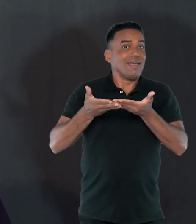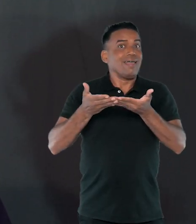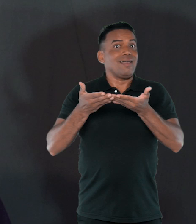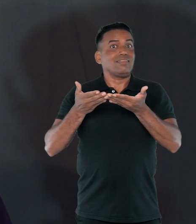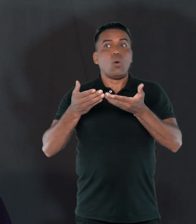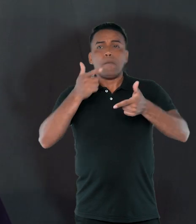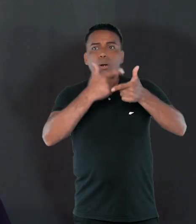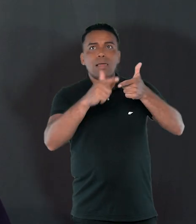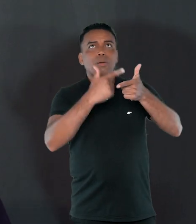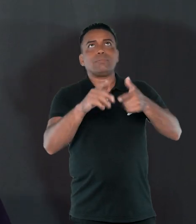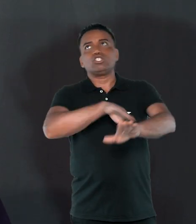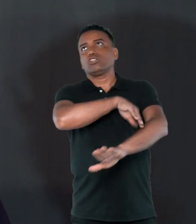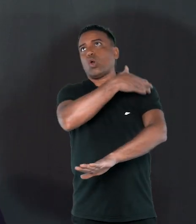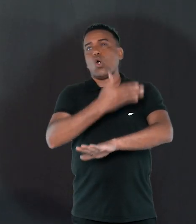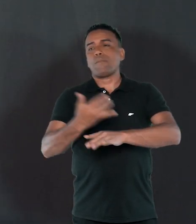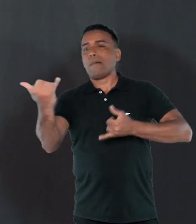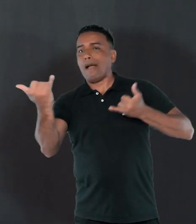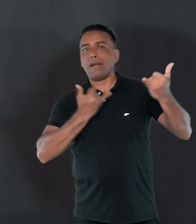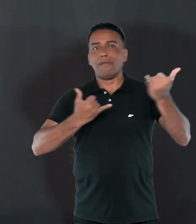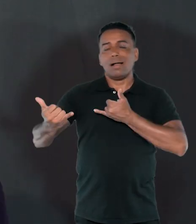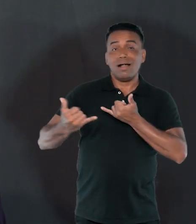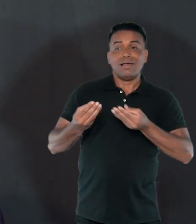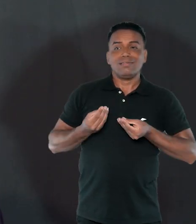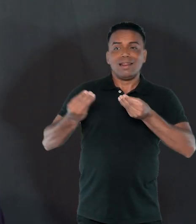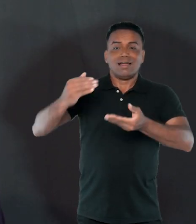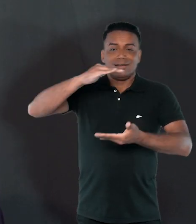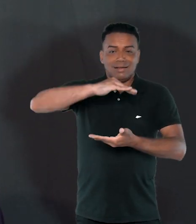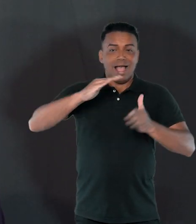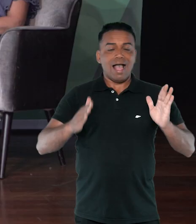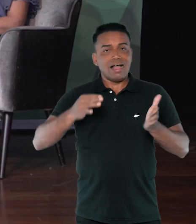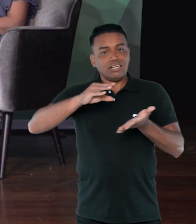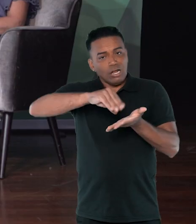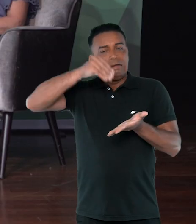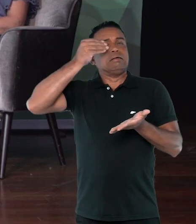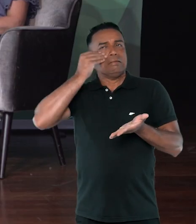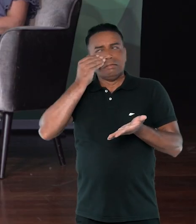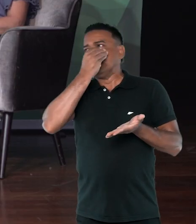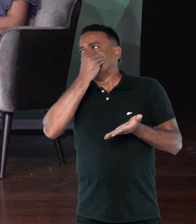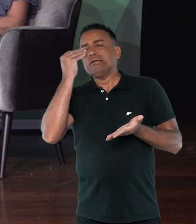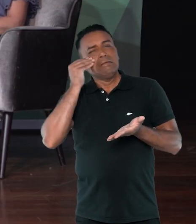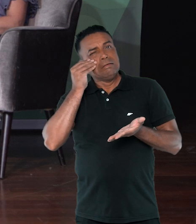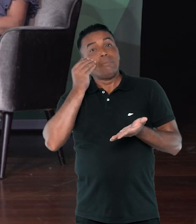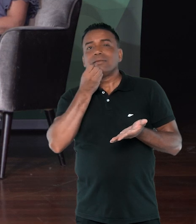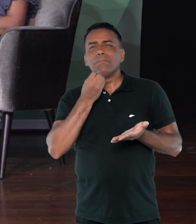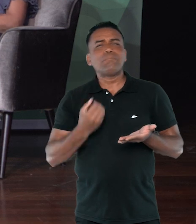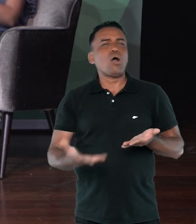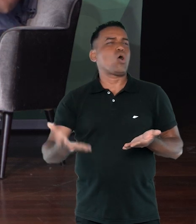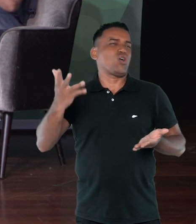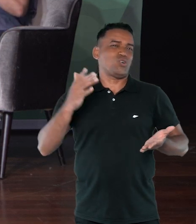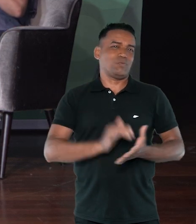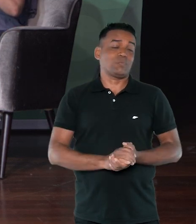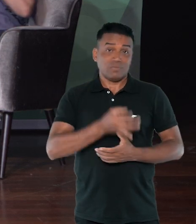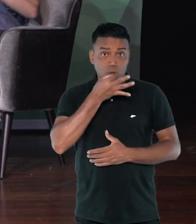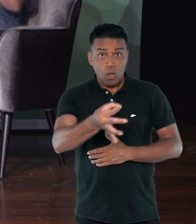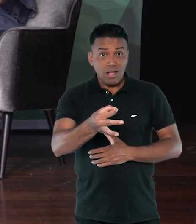ouvindo problemas o dia inteiro, entregando caixa de lenço para as pessoas chorarem, né? Mas é muito bom. Então, acho que